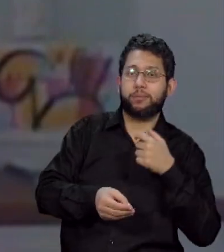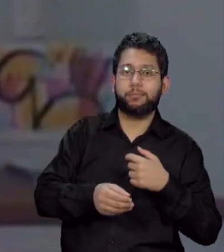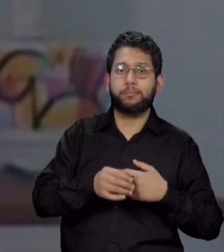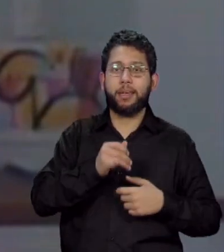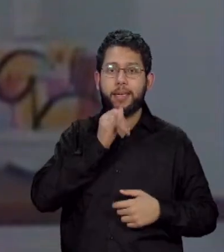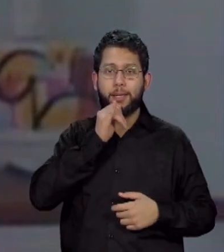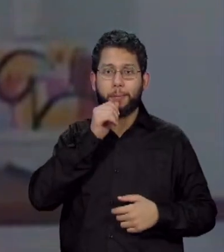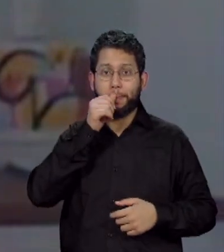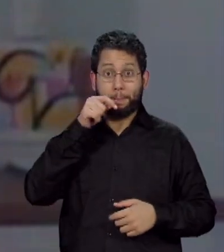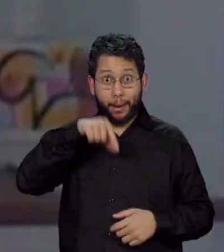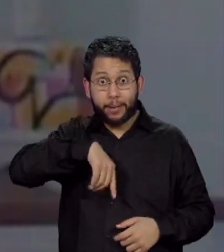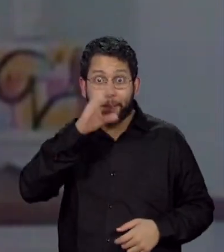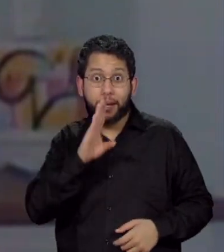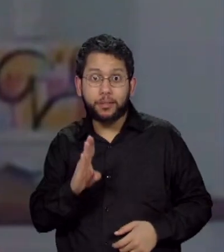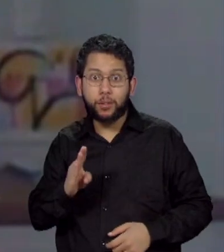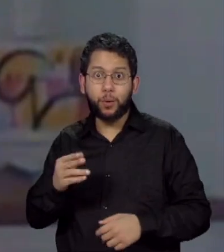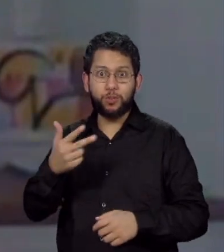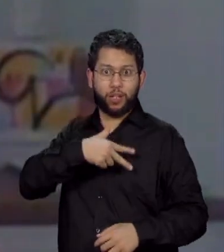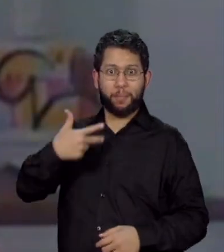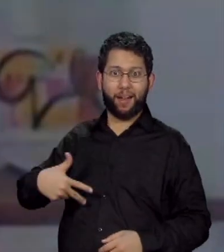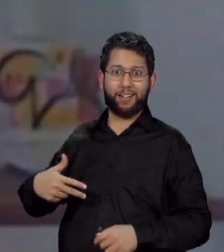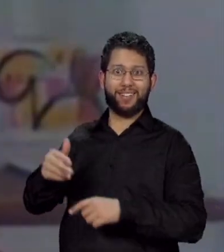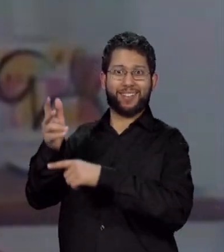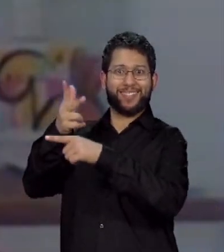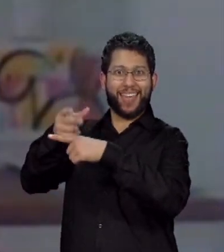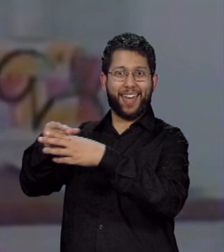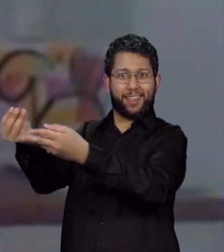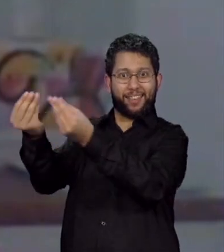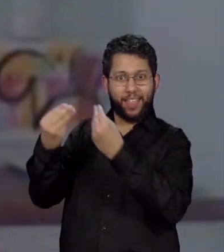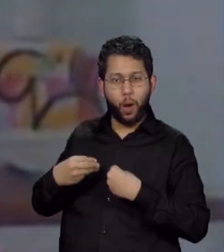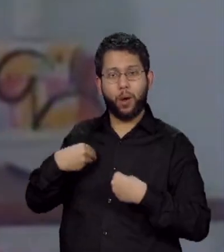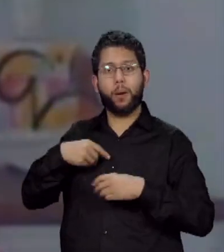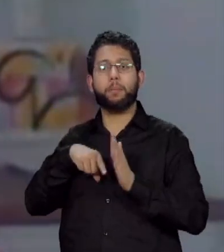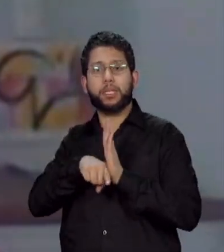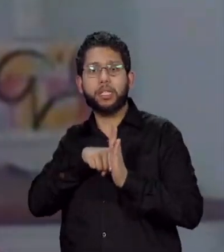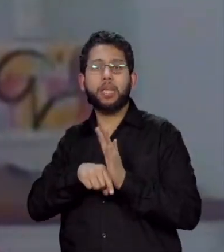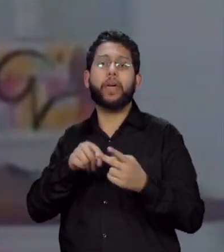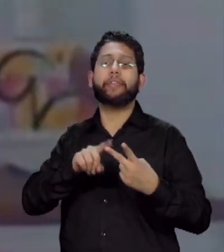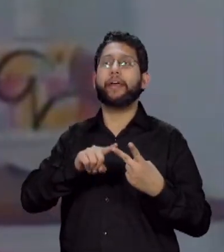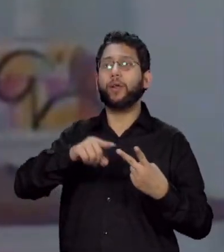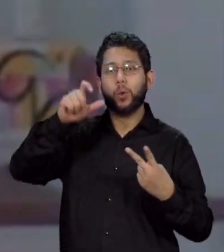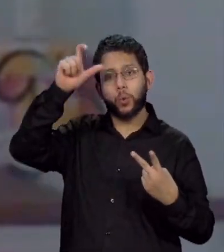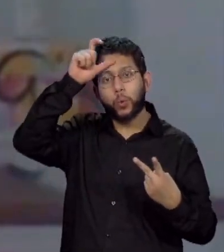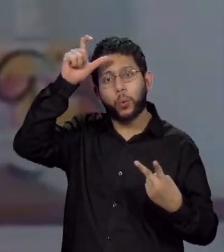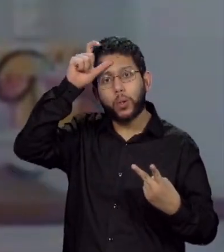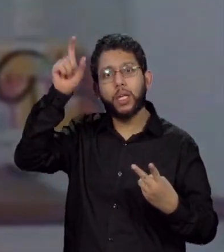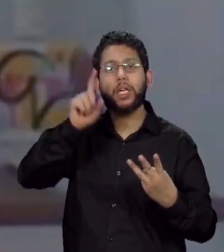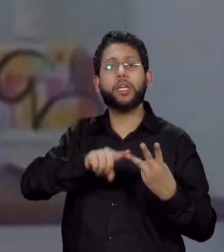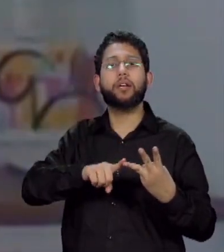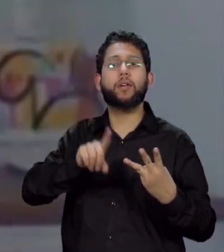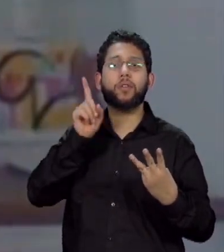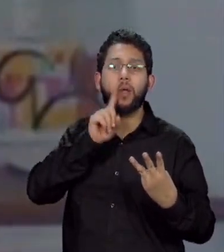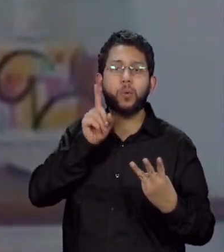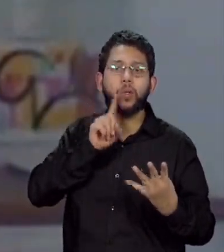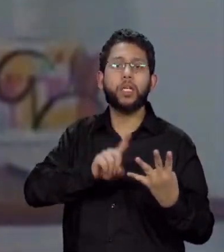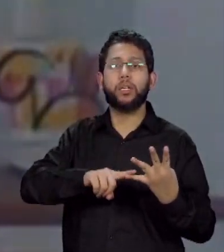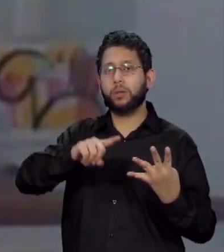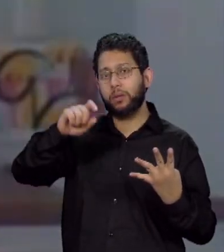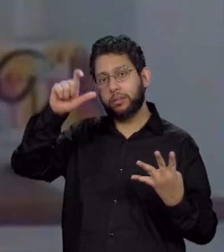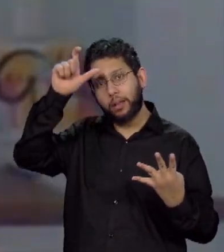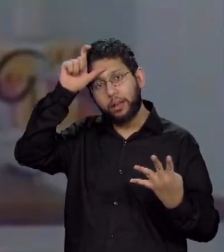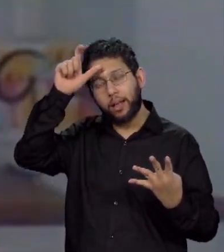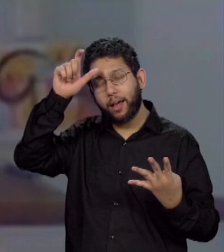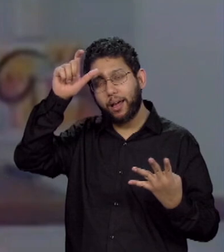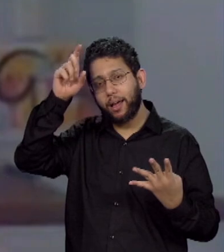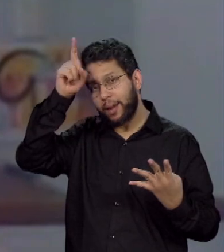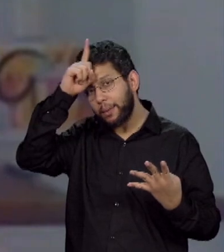de recepção aqui no Brasil, aí tem alguém na Turquia fazendo esse estudo, tem alguém nos Estados Unidos, na Alemanha,